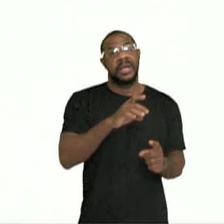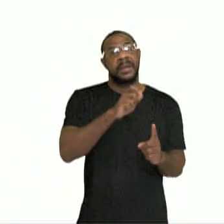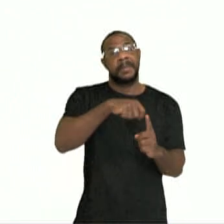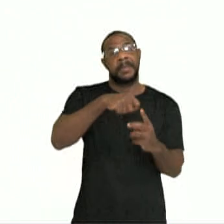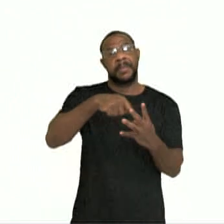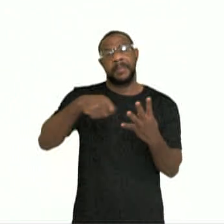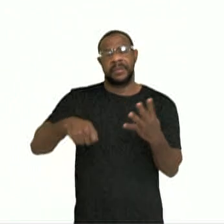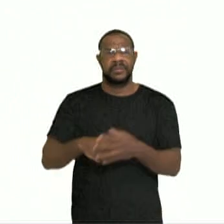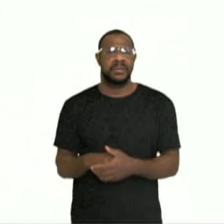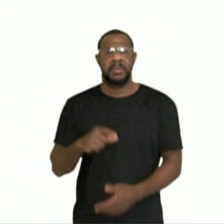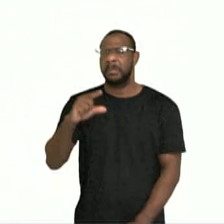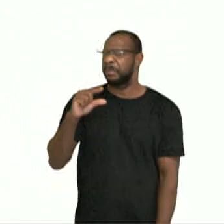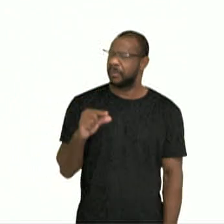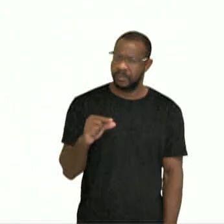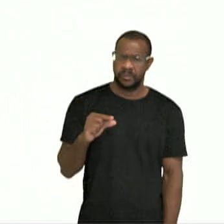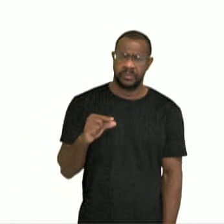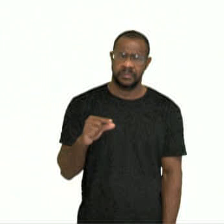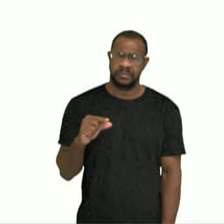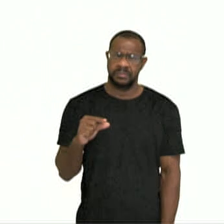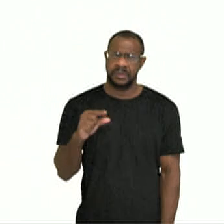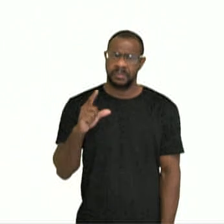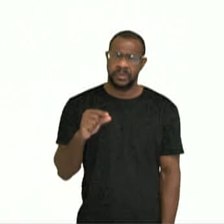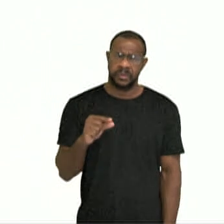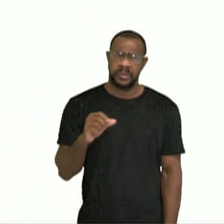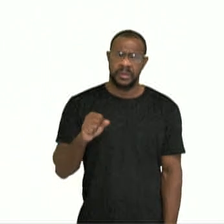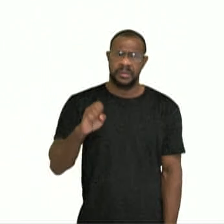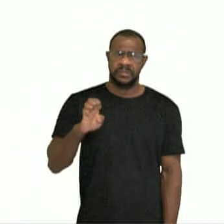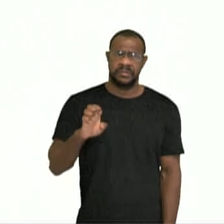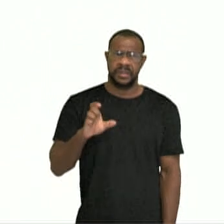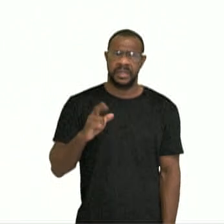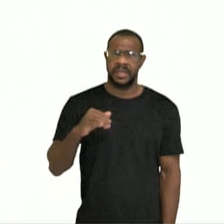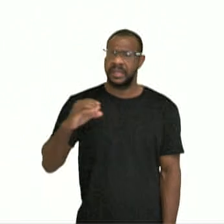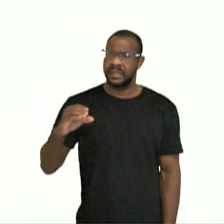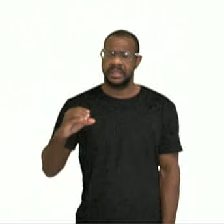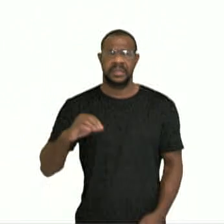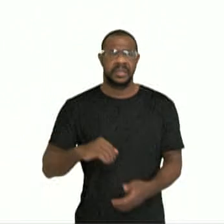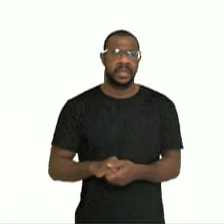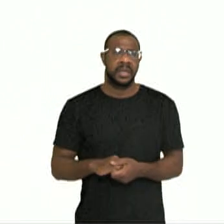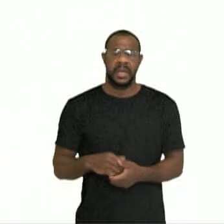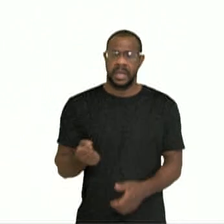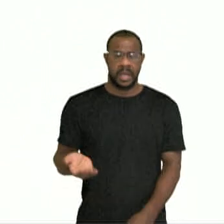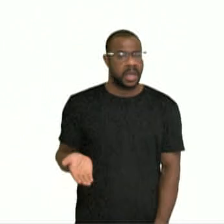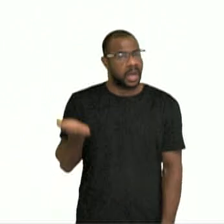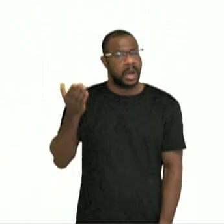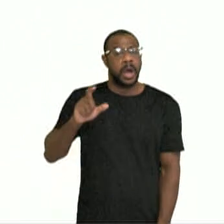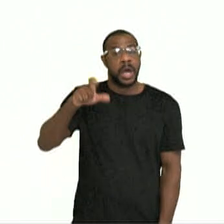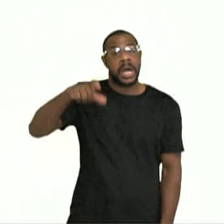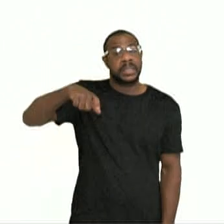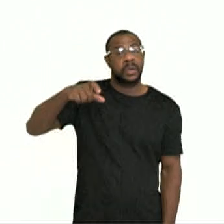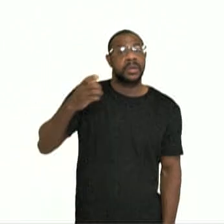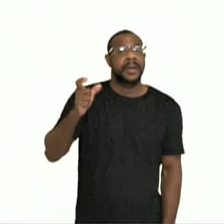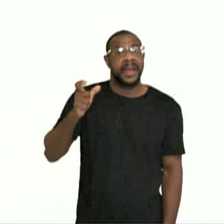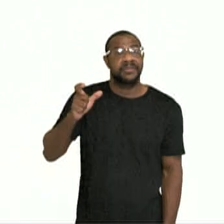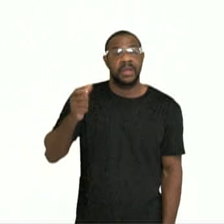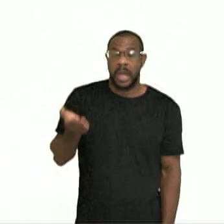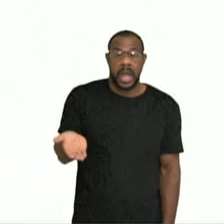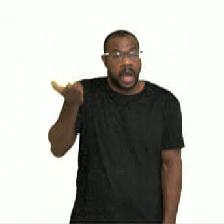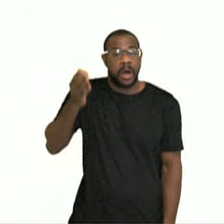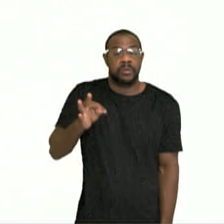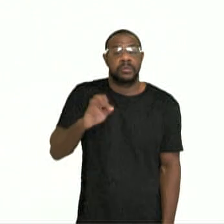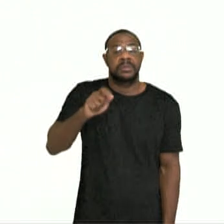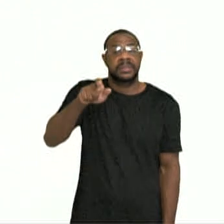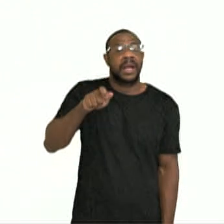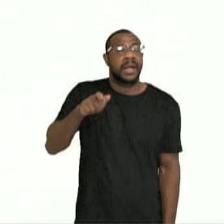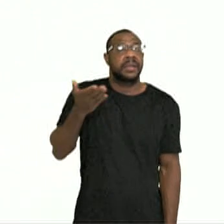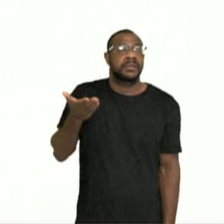Nossa, é baixa a taxa Selic? Quando eu vejo lá o juro do cartão de crédito é tão alto? Sim, porque o cartão